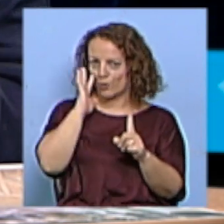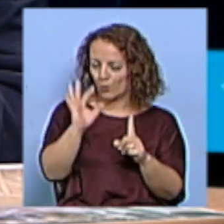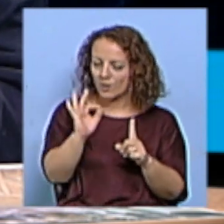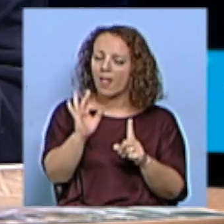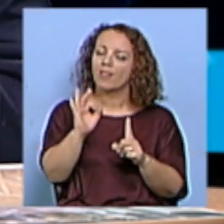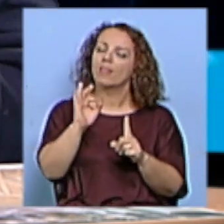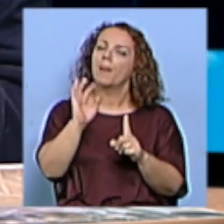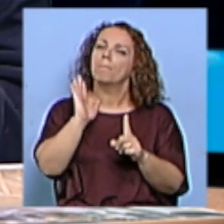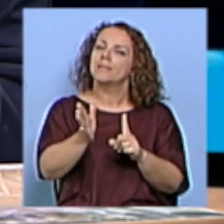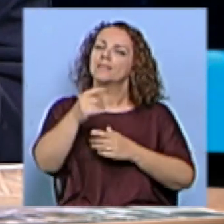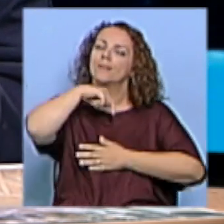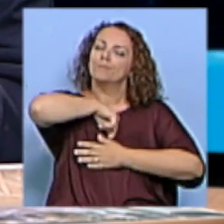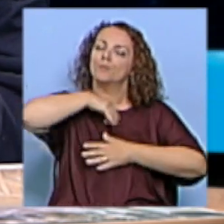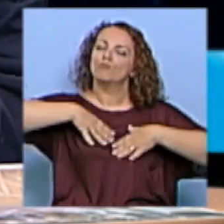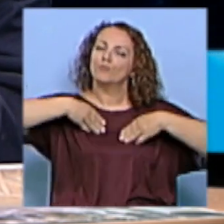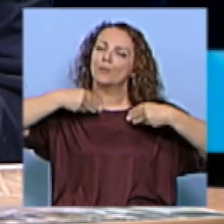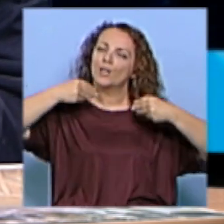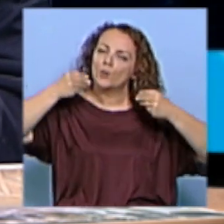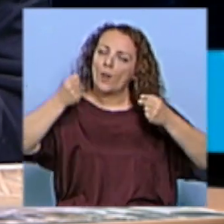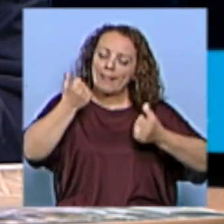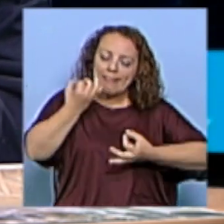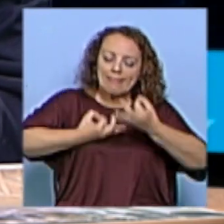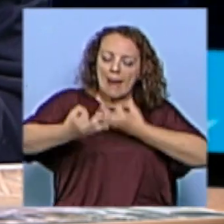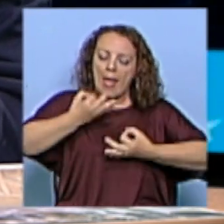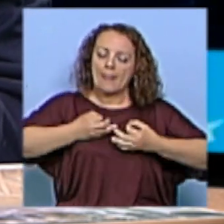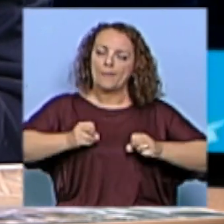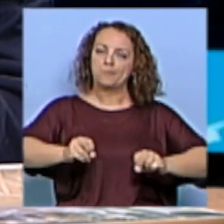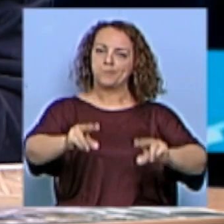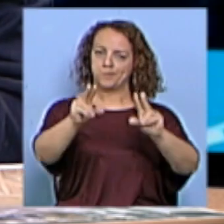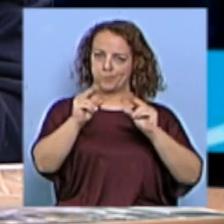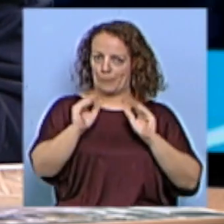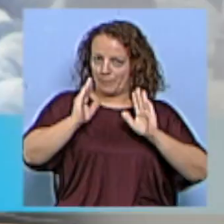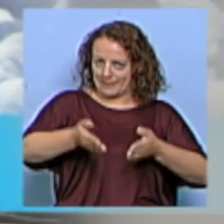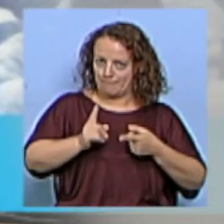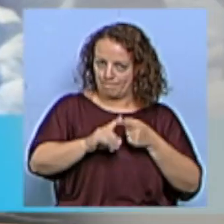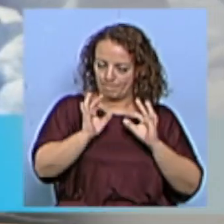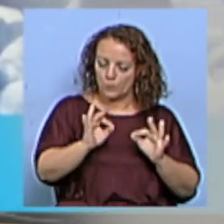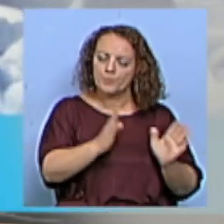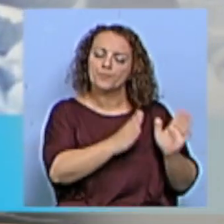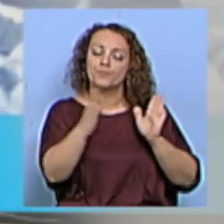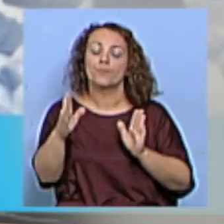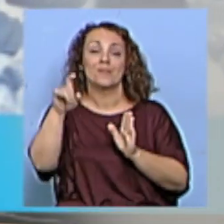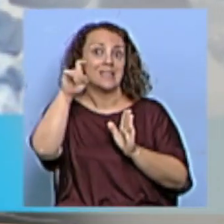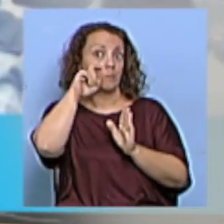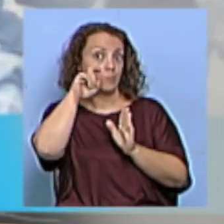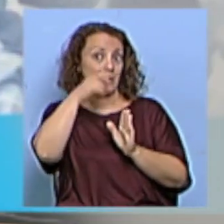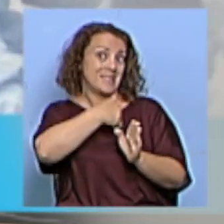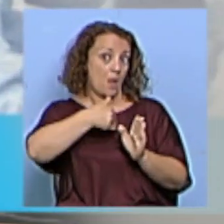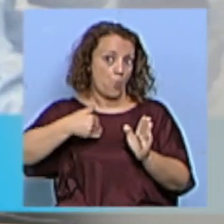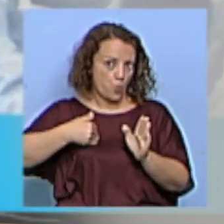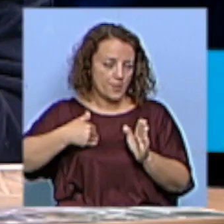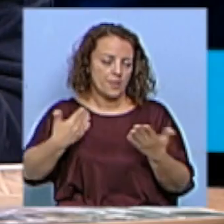nossa espiritualidade e recompô-la, se assim necessário for. Em relação às questões de saúde,